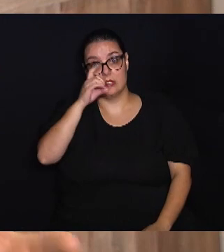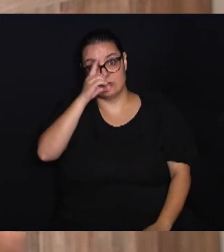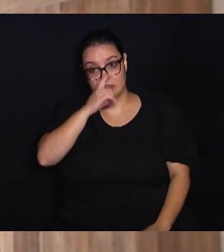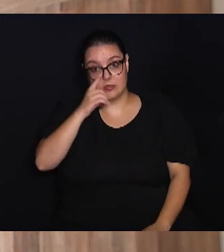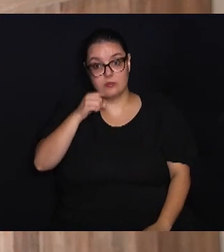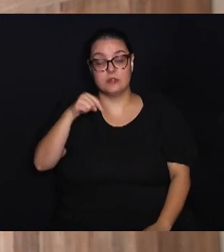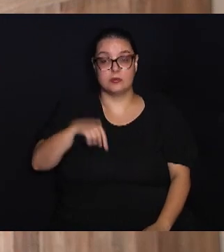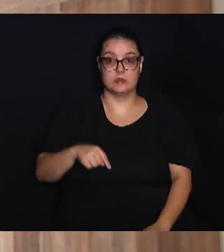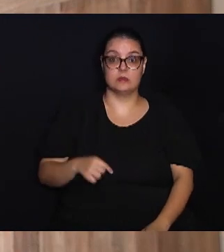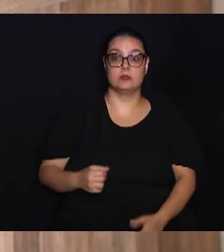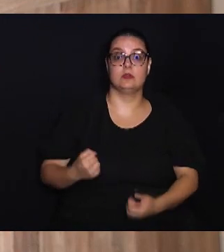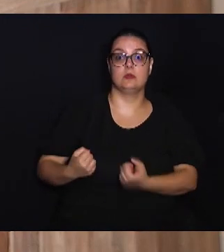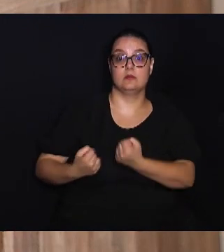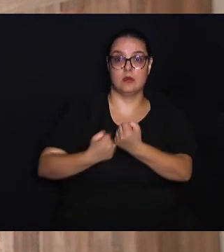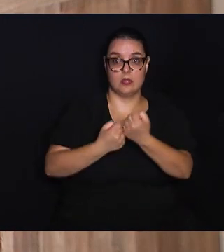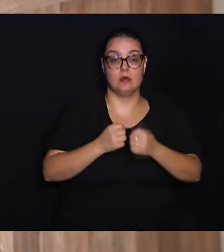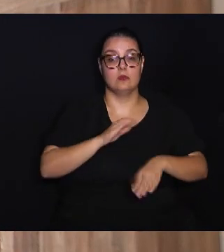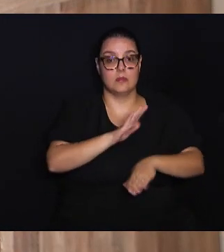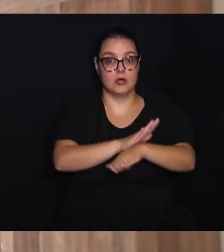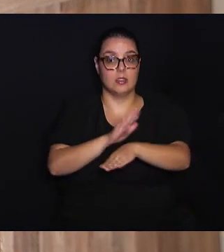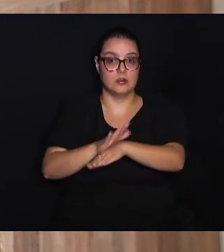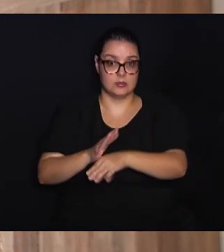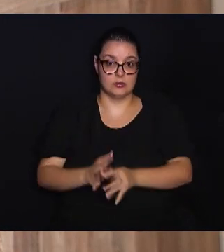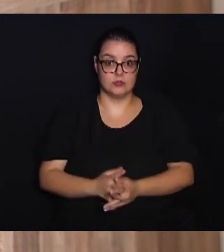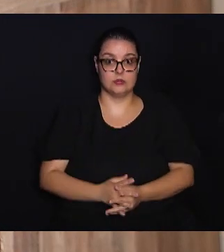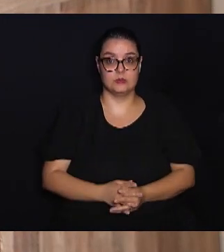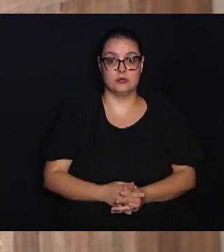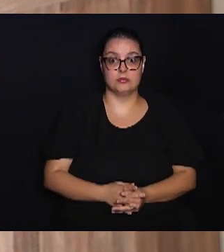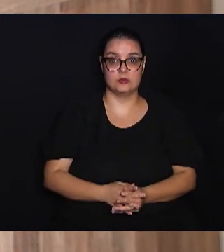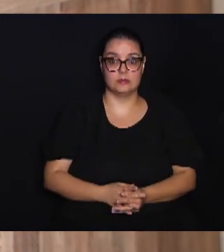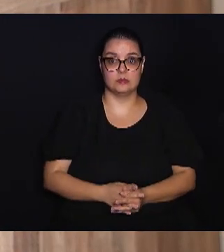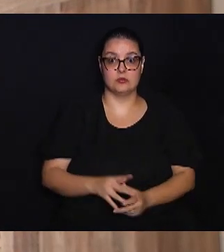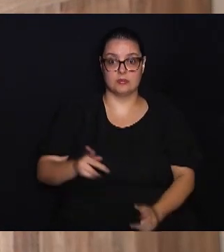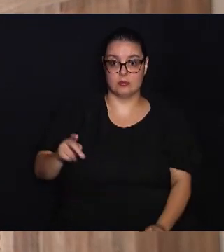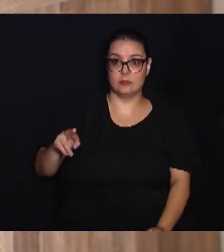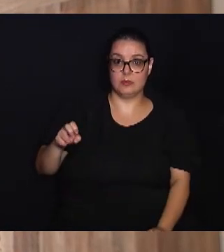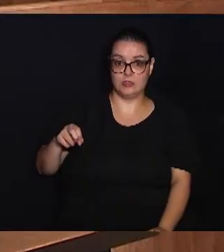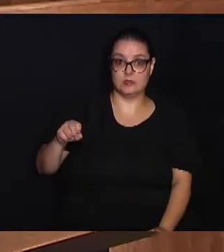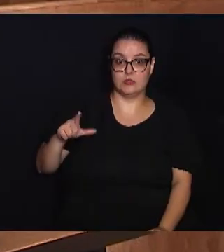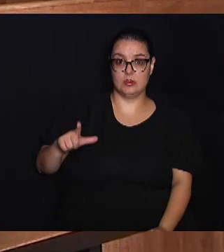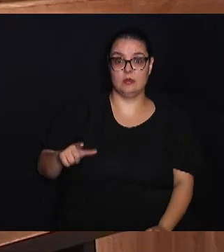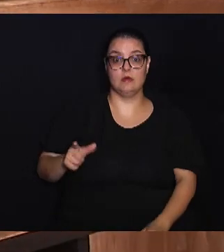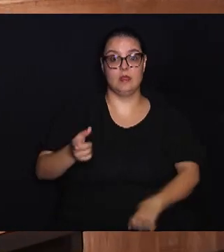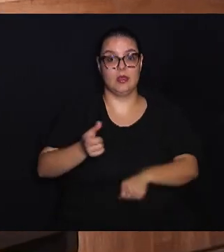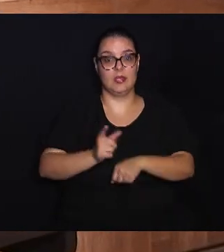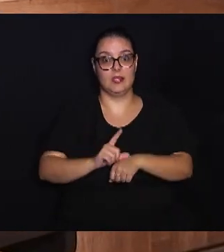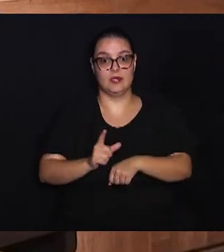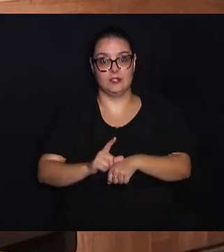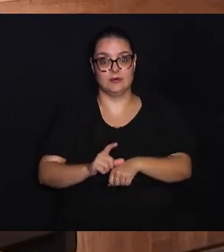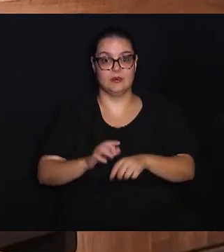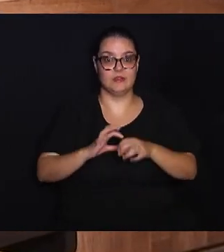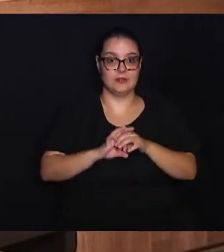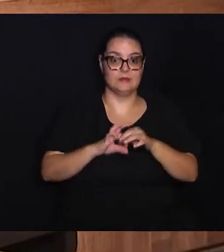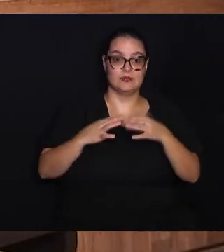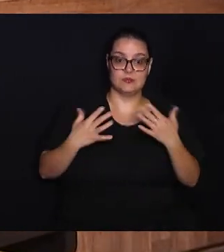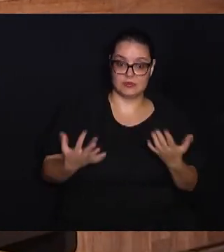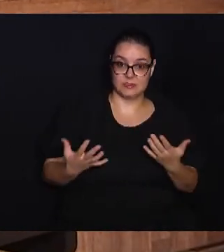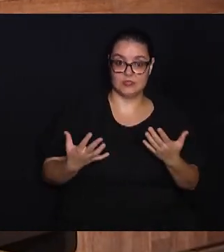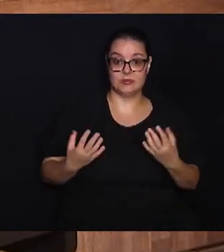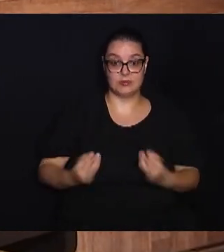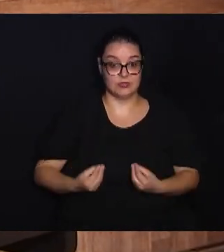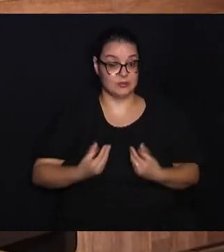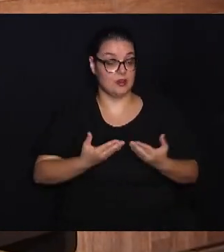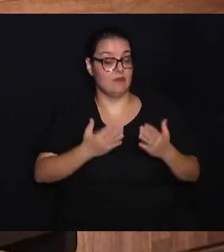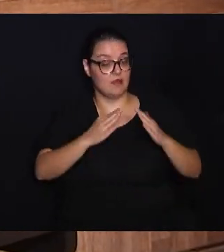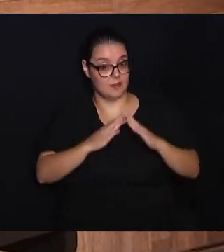ele tá aqui também dando uma força ajudando na no personal do pão a loja física também permite que além